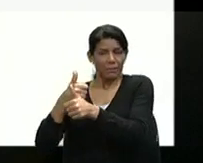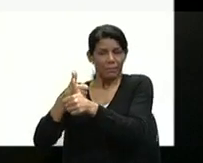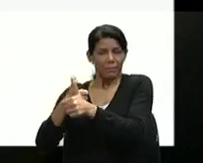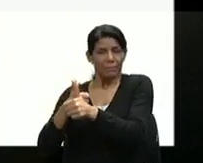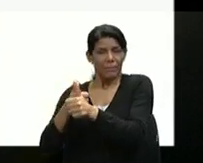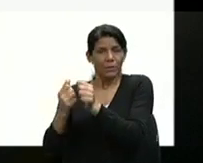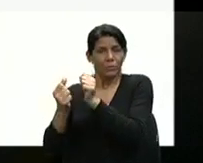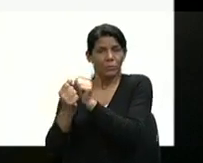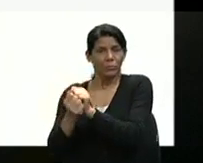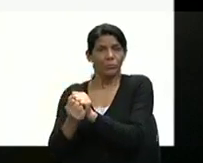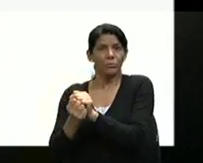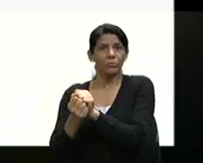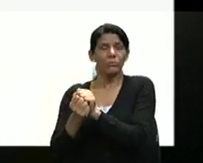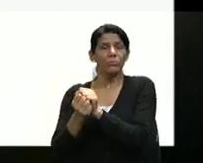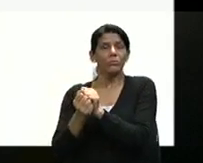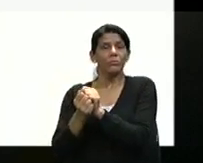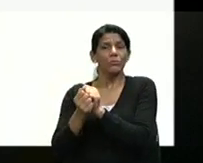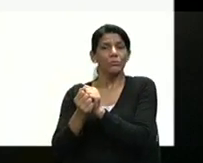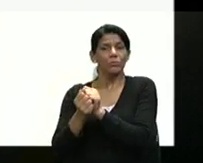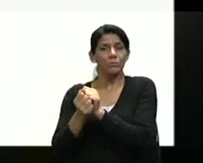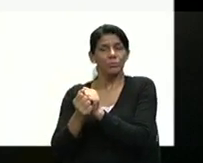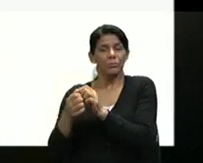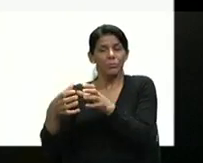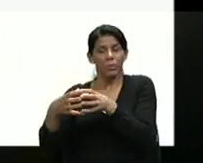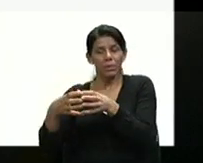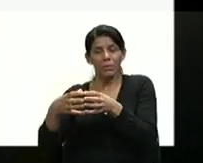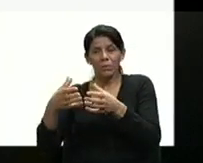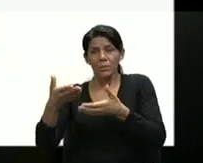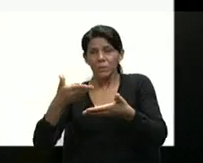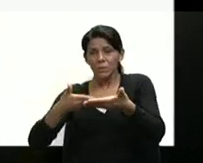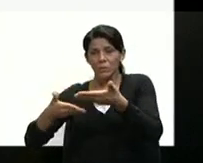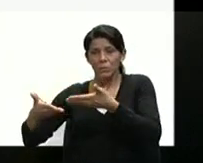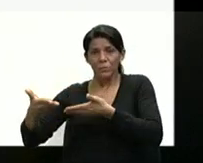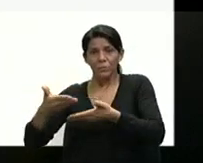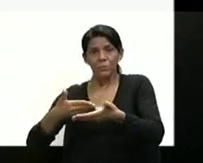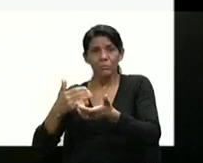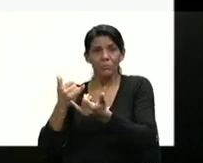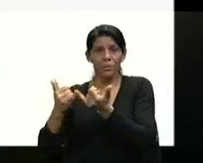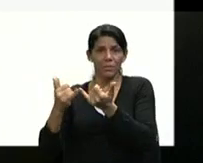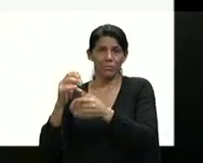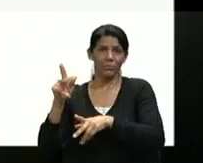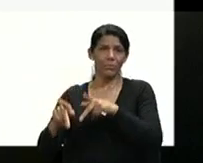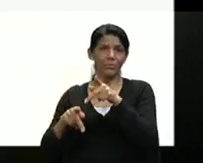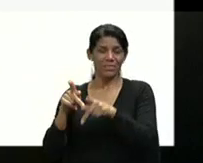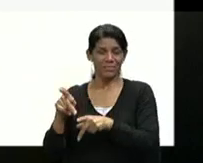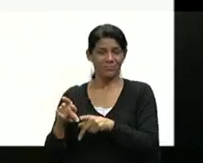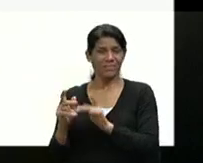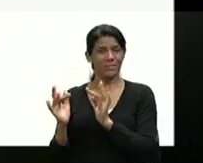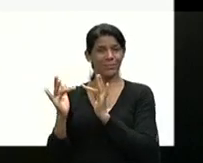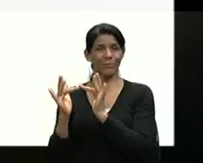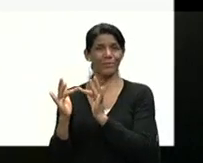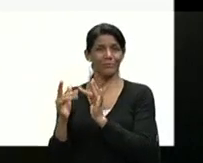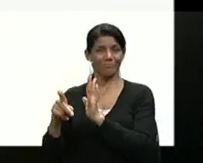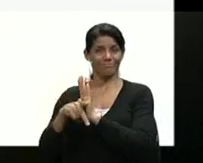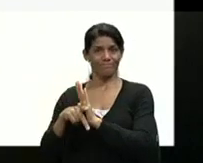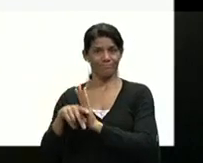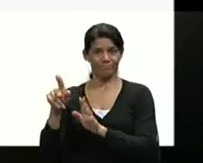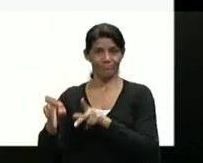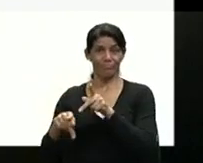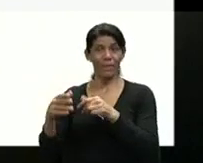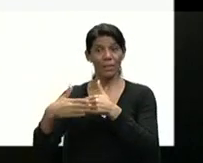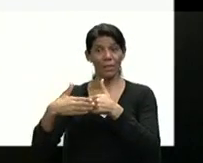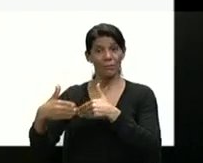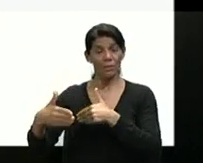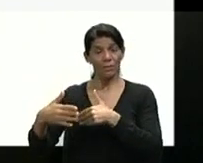próxima e cada vez mais, com uma comunicação mais íntima com a população. A partir daí,